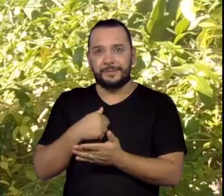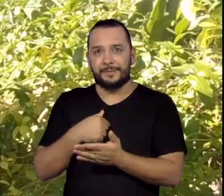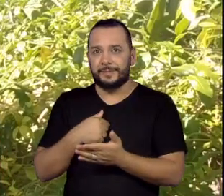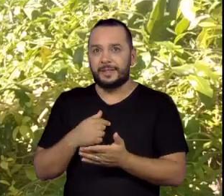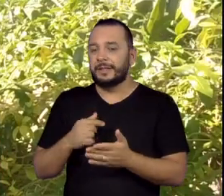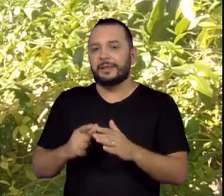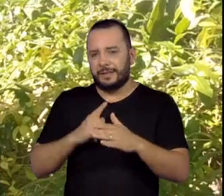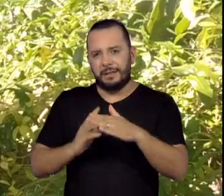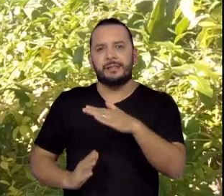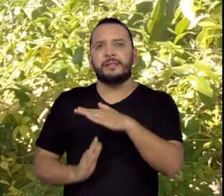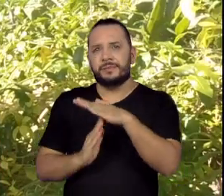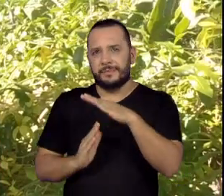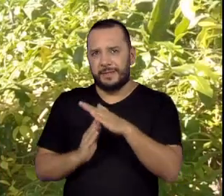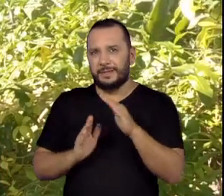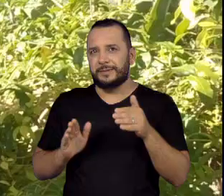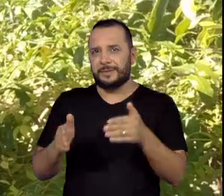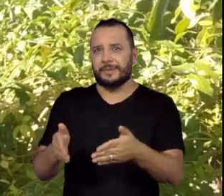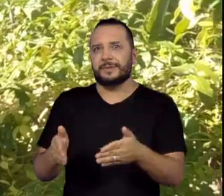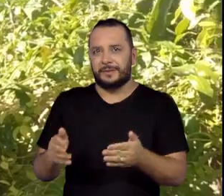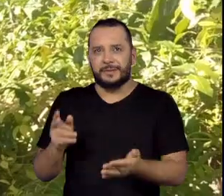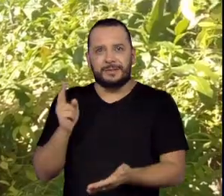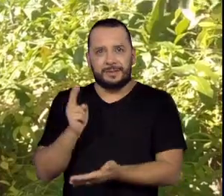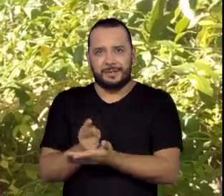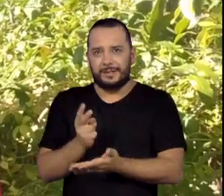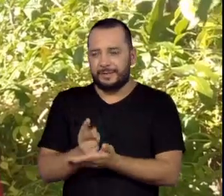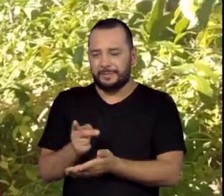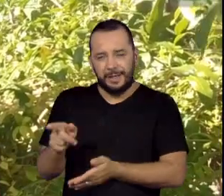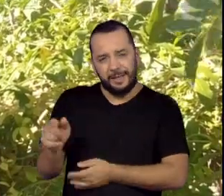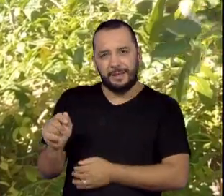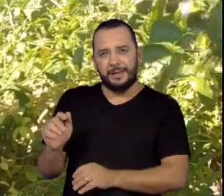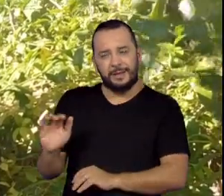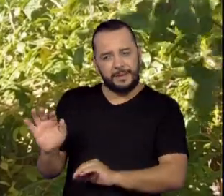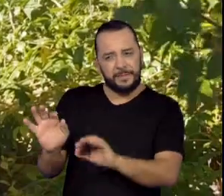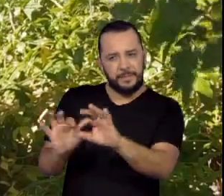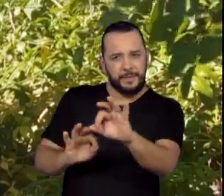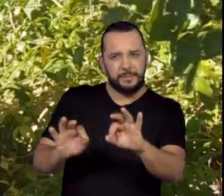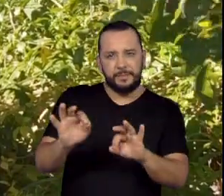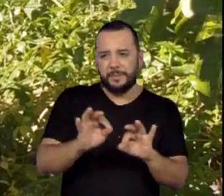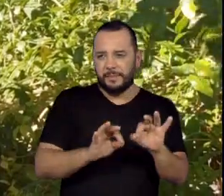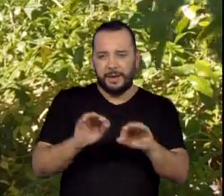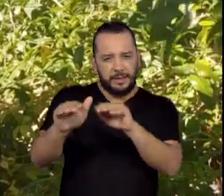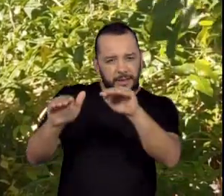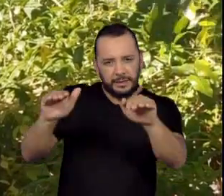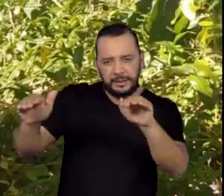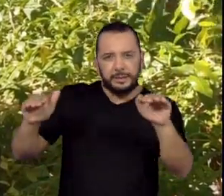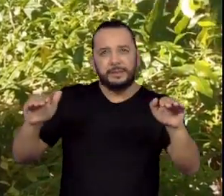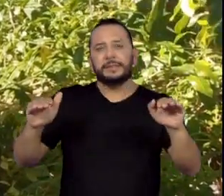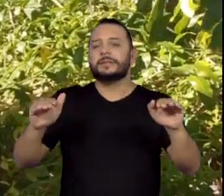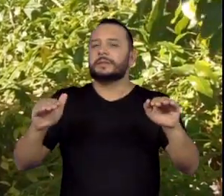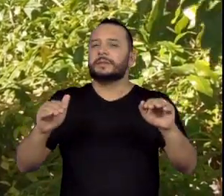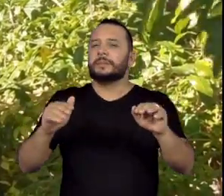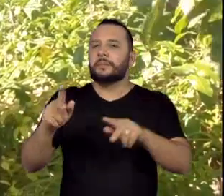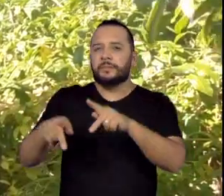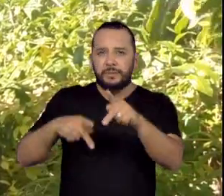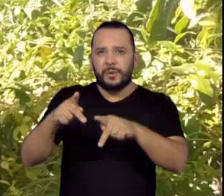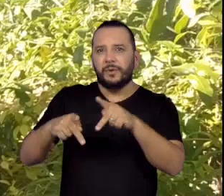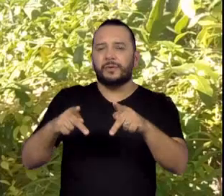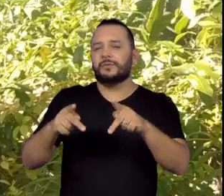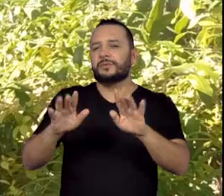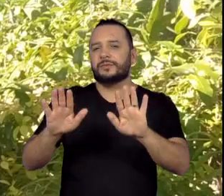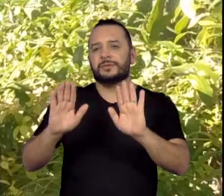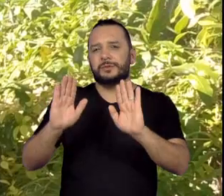limites específicos, né? Essa construção de um clamor profundo, de